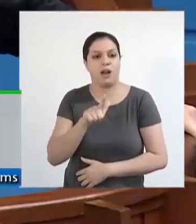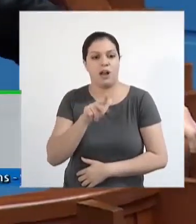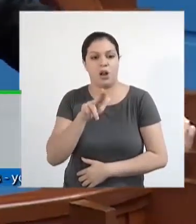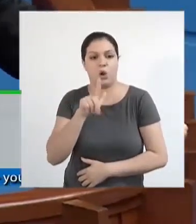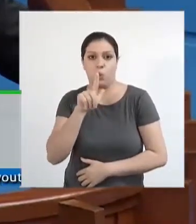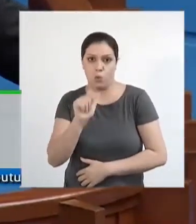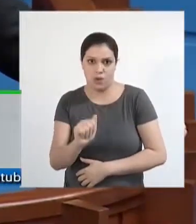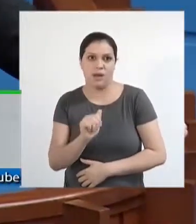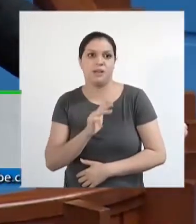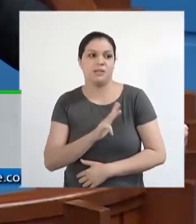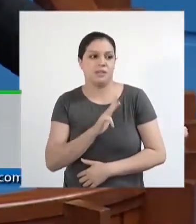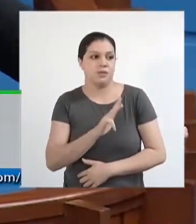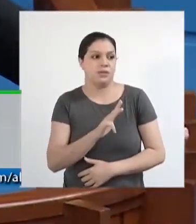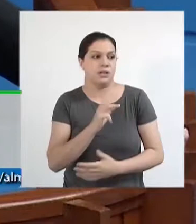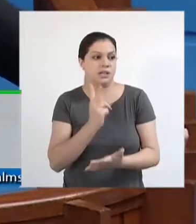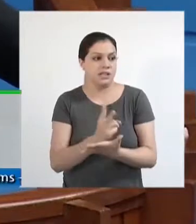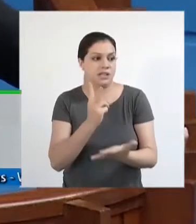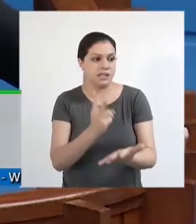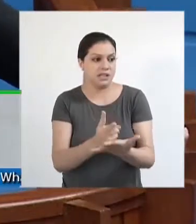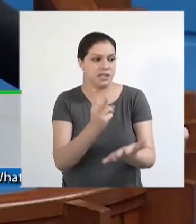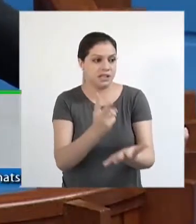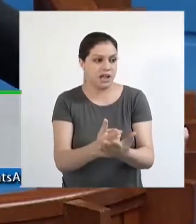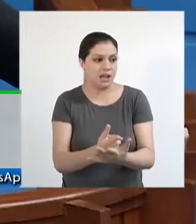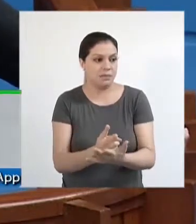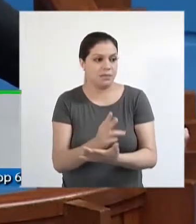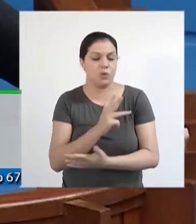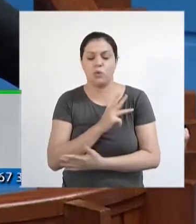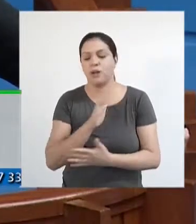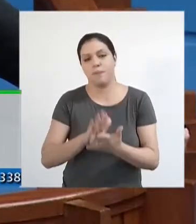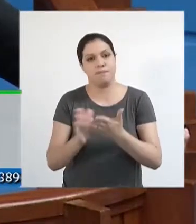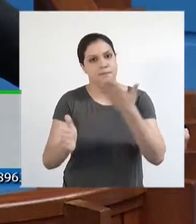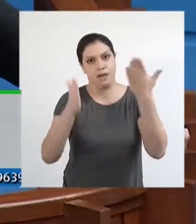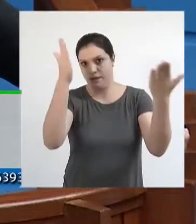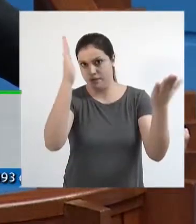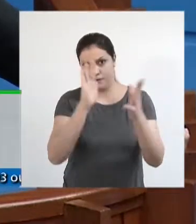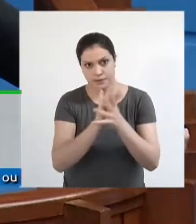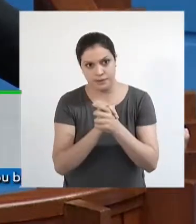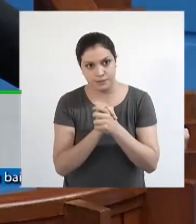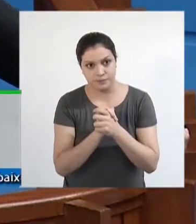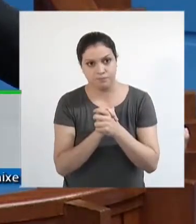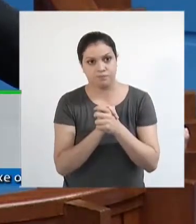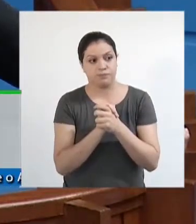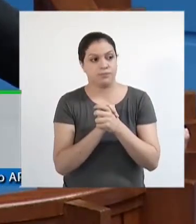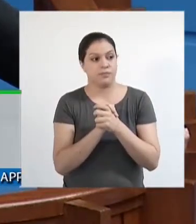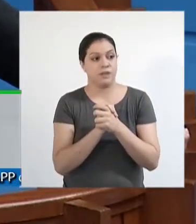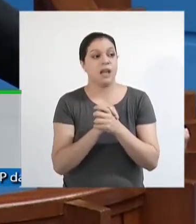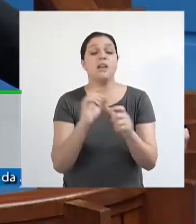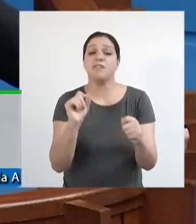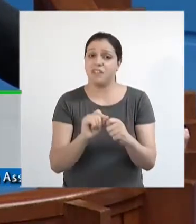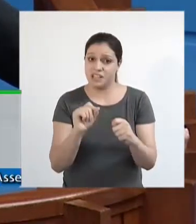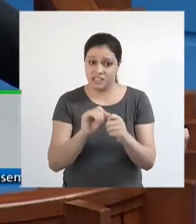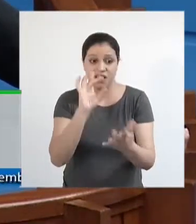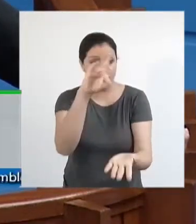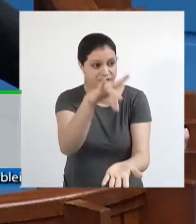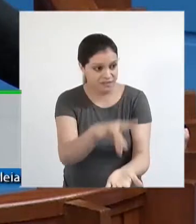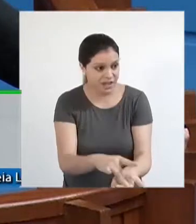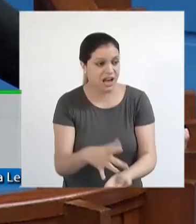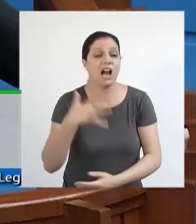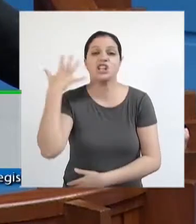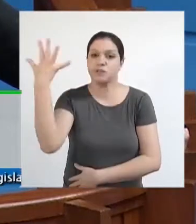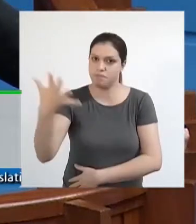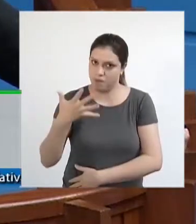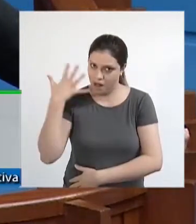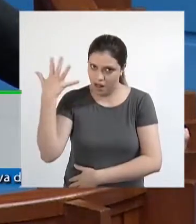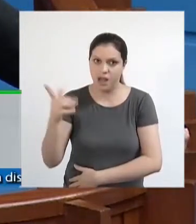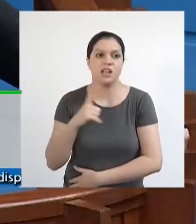É demais, como o Lula é uma pessoa fantástica, viu? Olha... E ele fazia palestra realmente, e